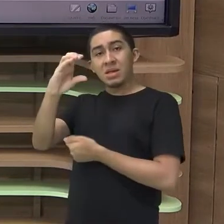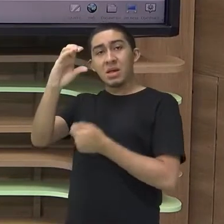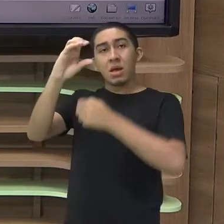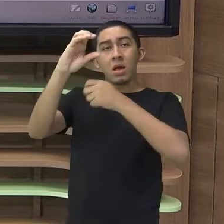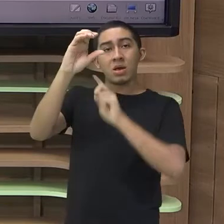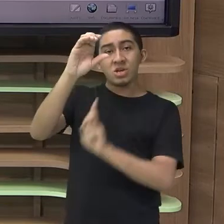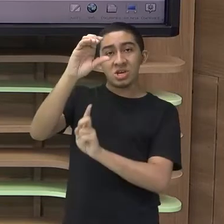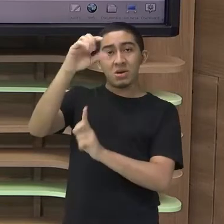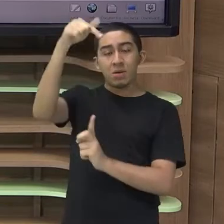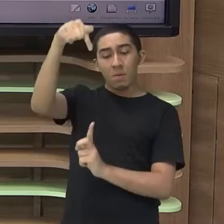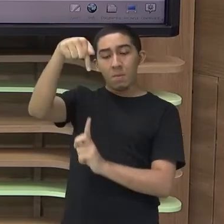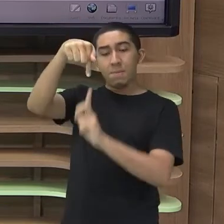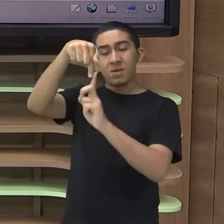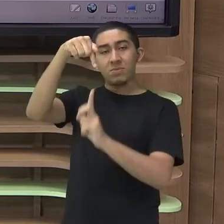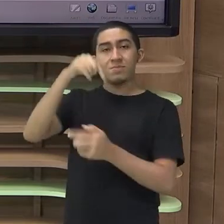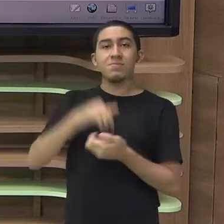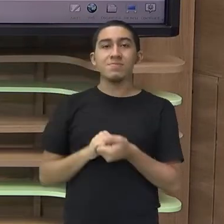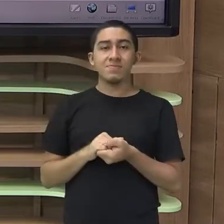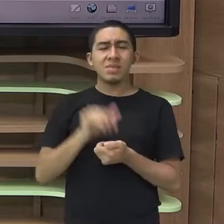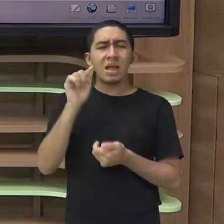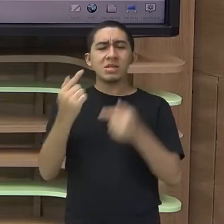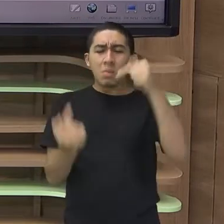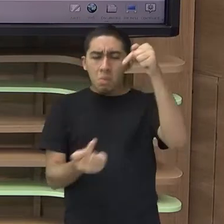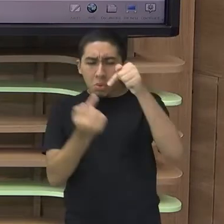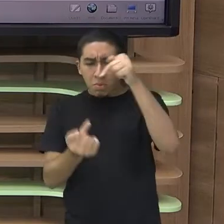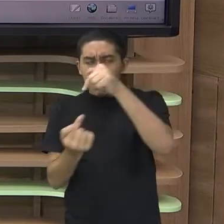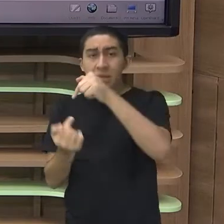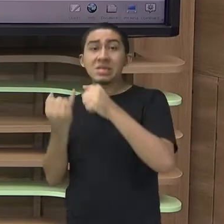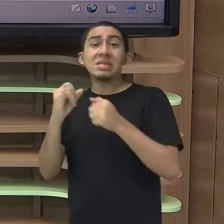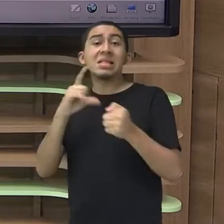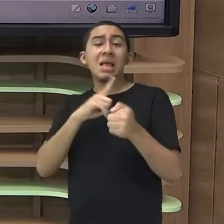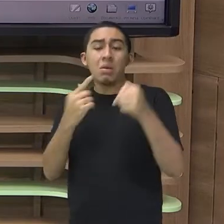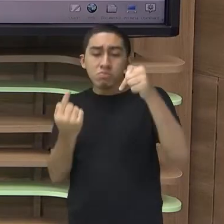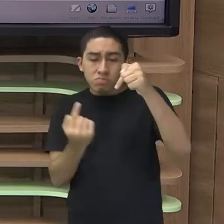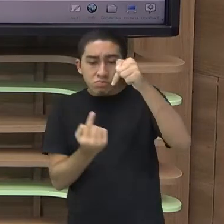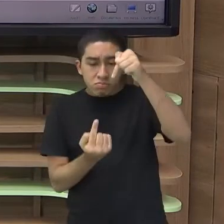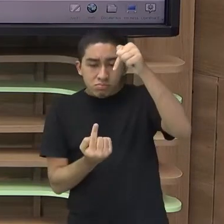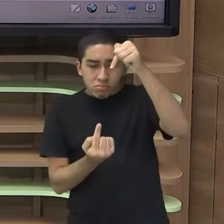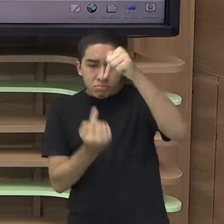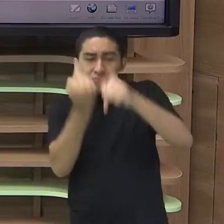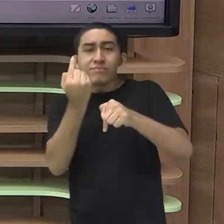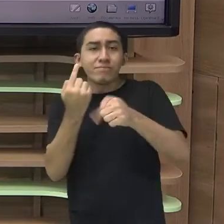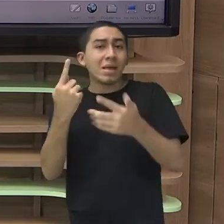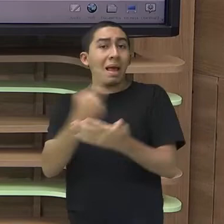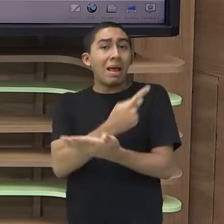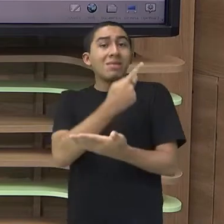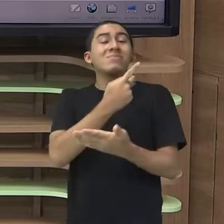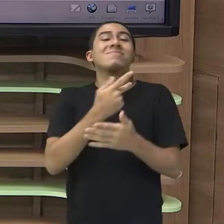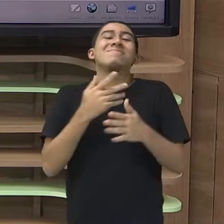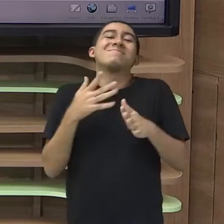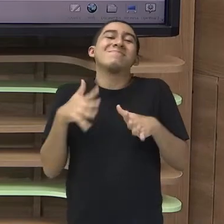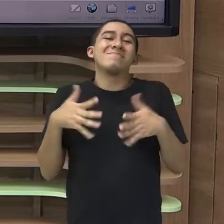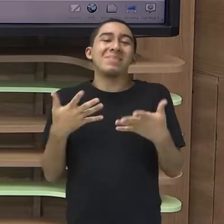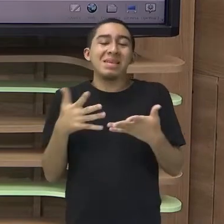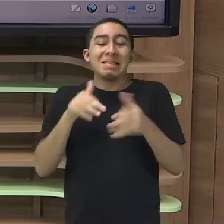E essas combinações, se há algum erro, vai ocasionar mutações.